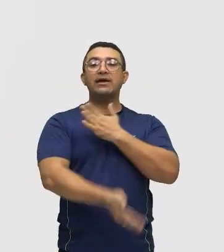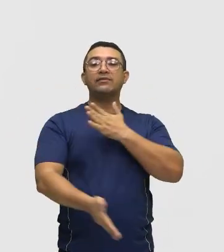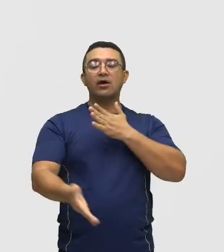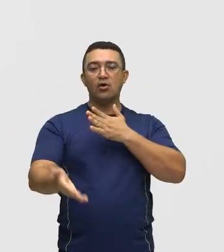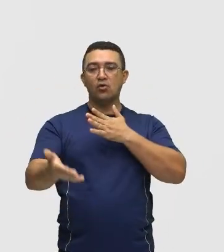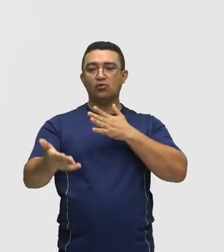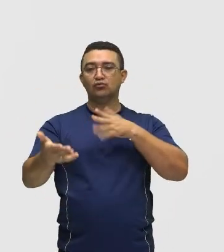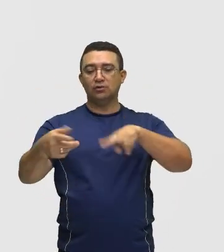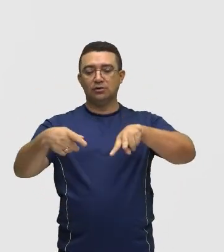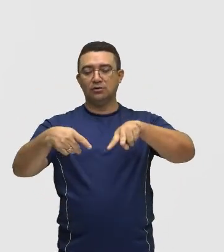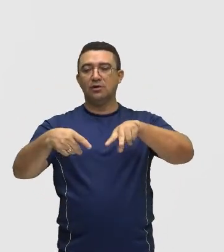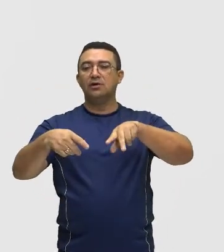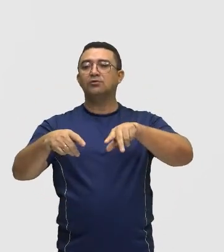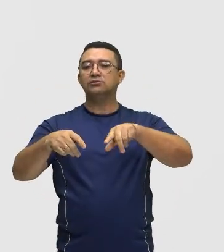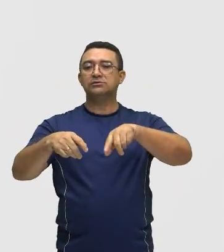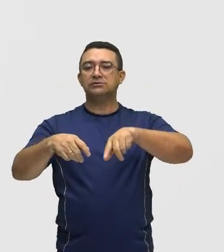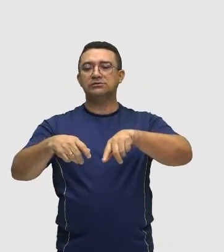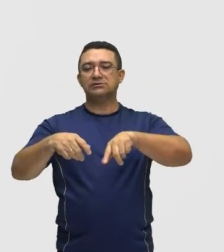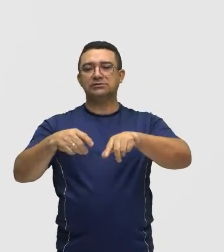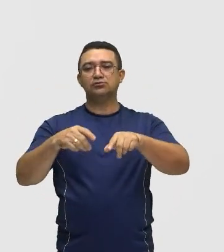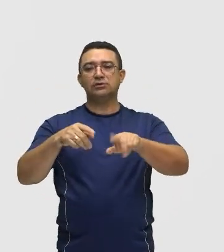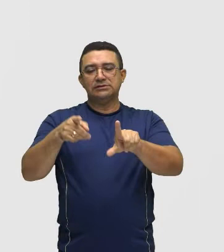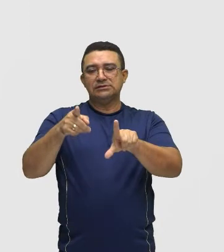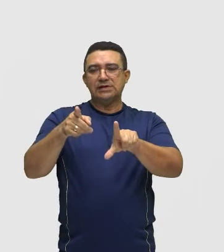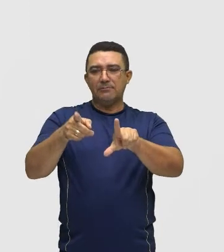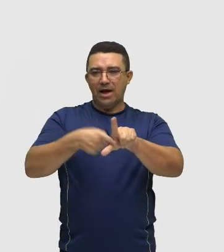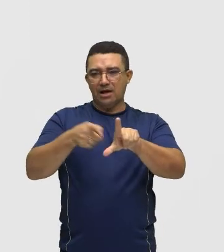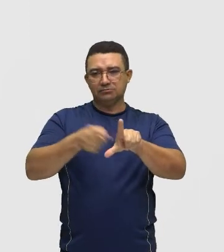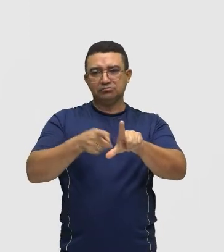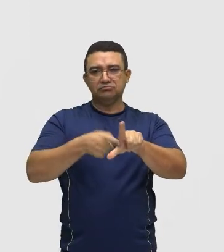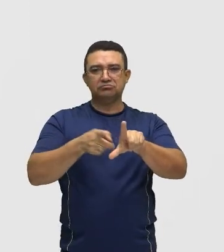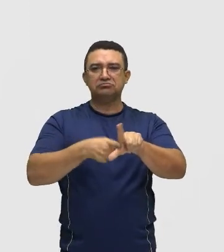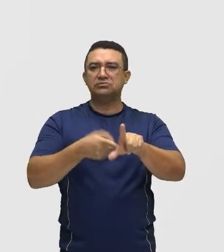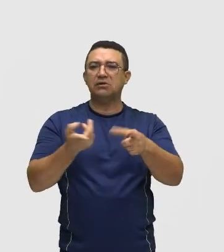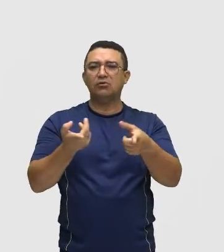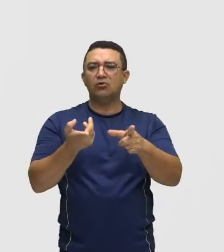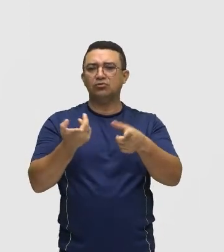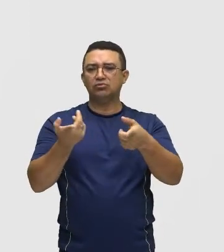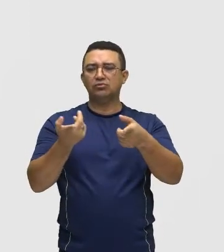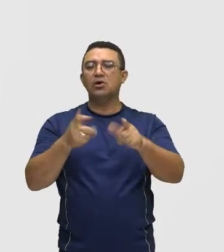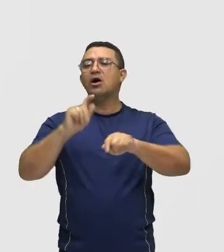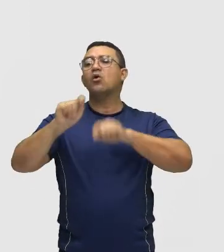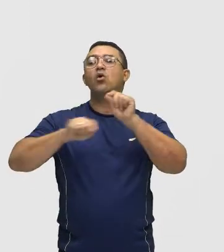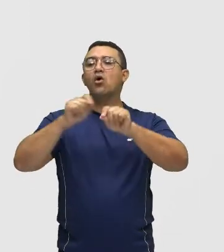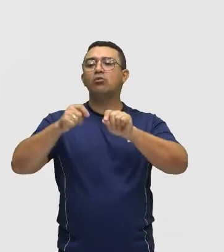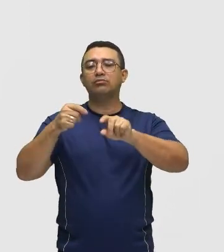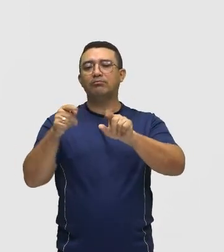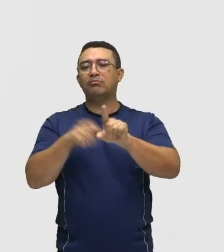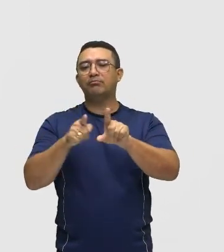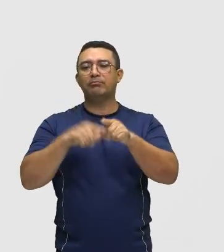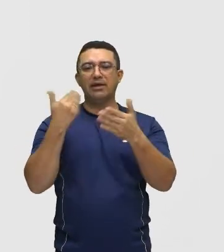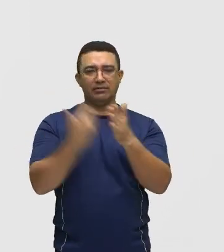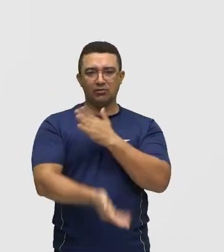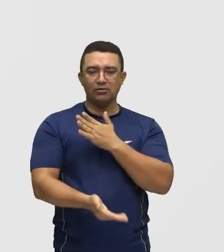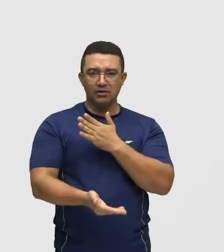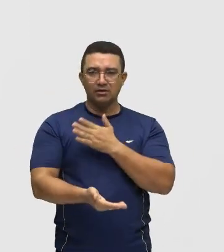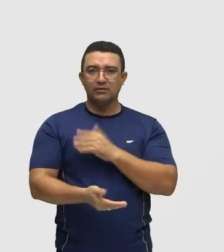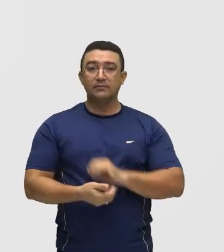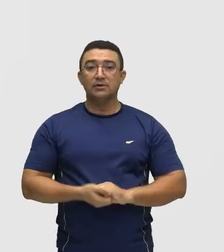Ah, fulano de tal esqueceu a carteira dele lá onde Judas perdeu as botas, né? Quem